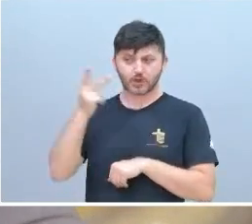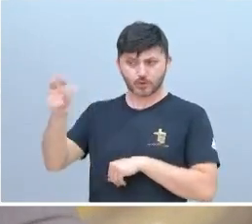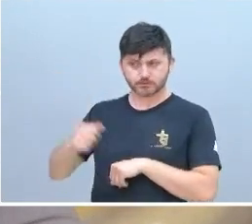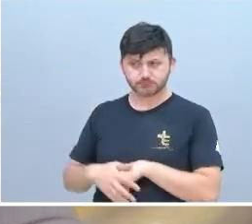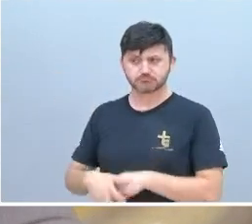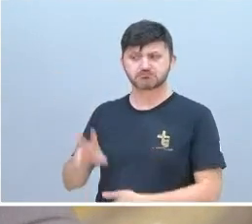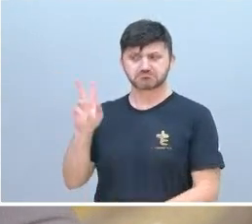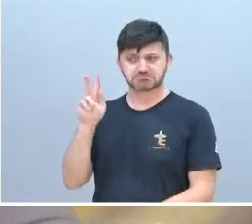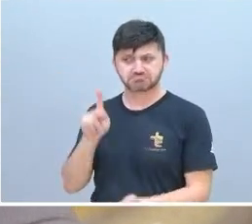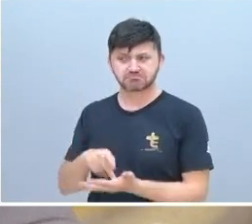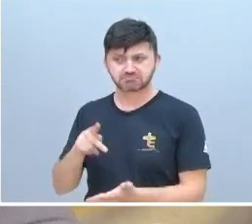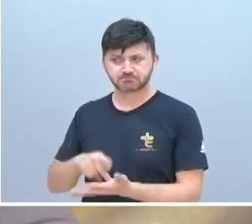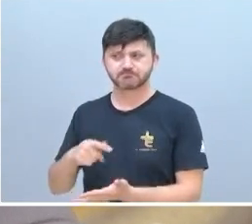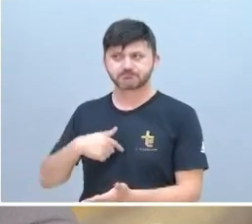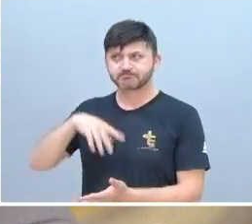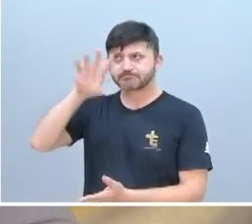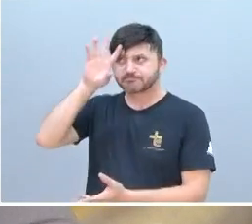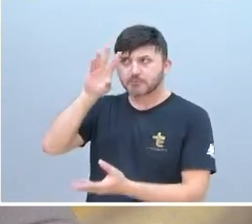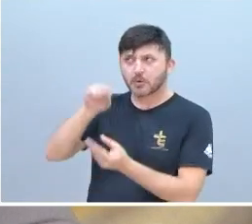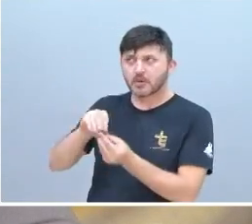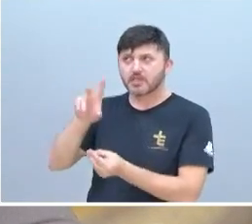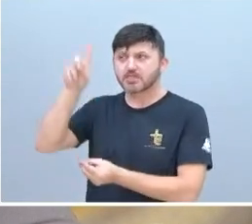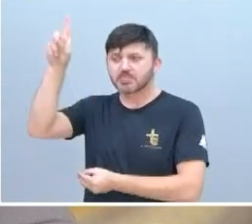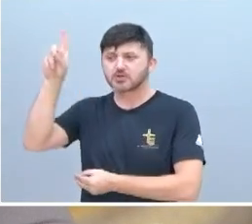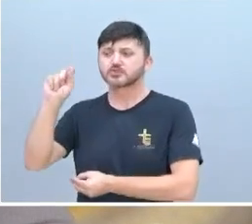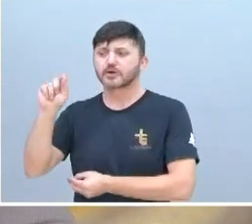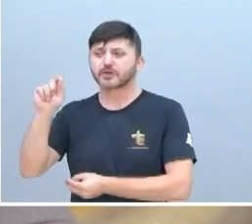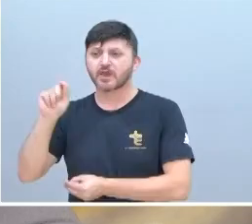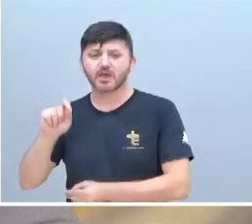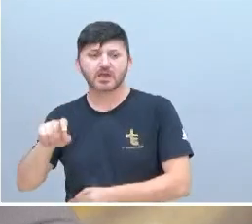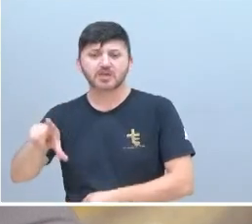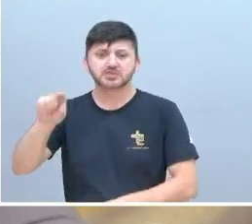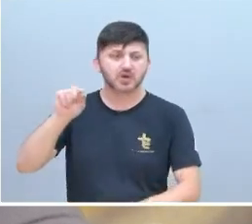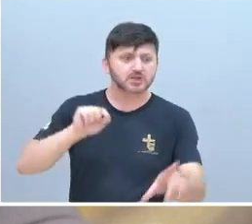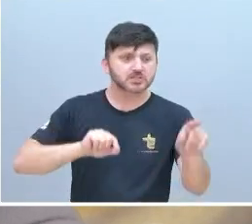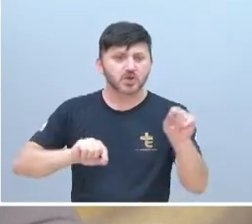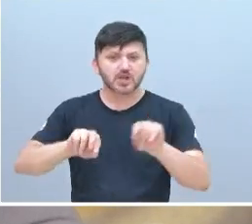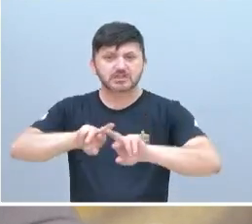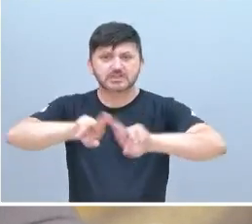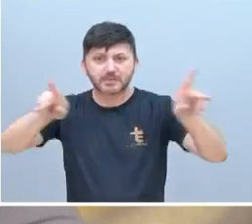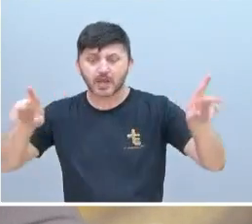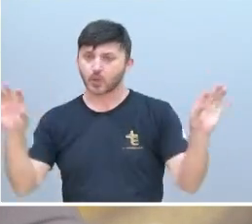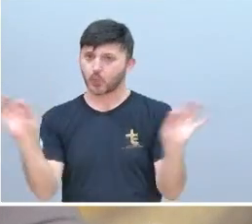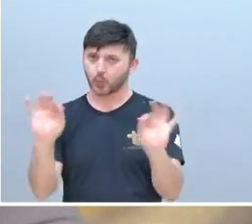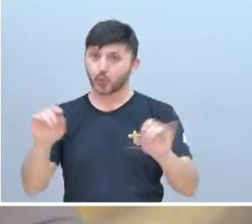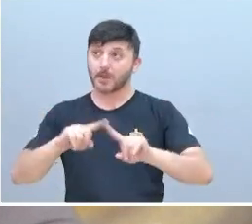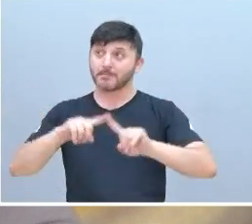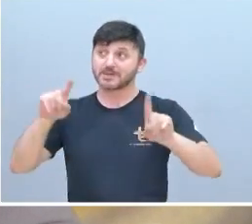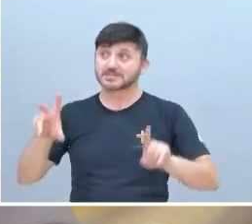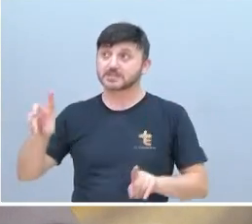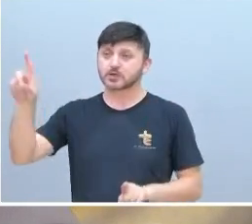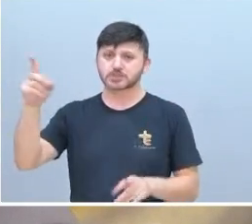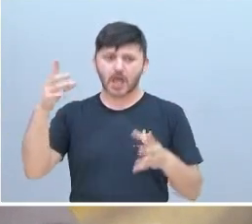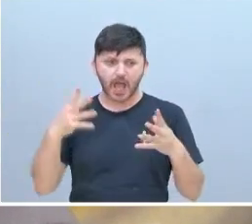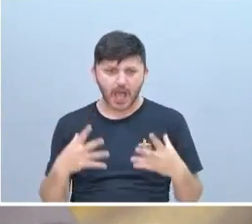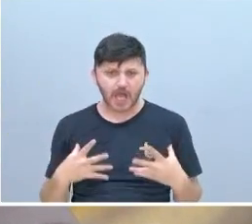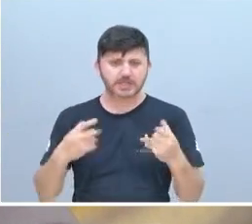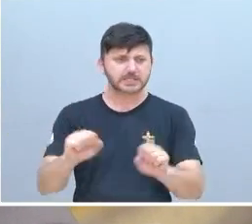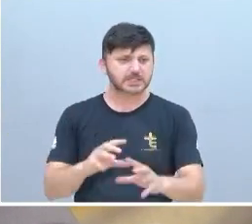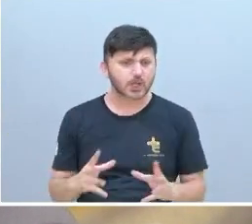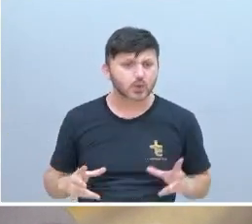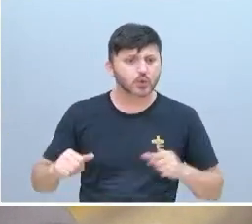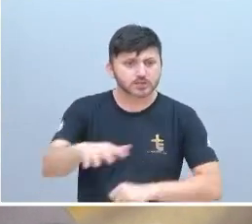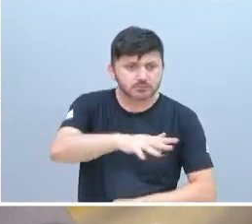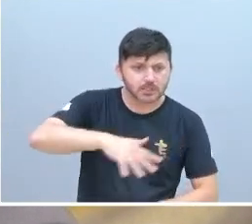estou compreendendo que Deus não faz distinção entre as pessoas. Pelo contrário, Ele aceita quem o teme